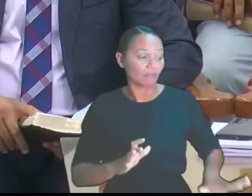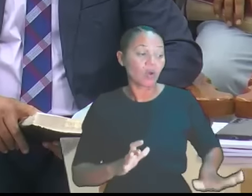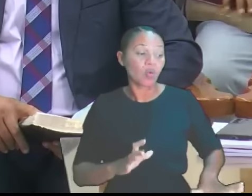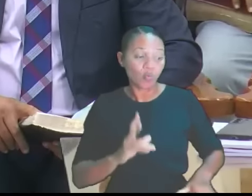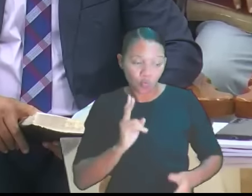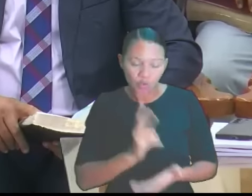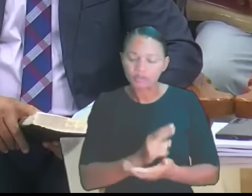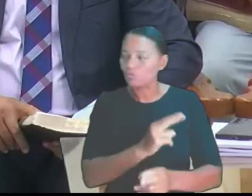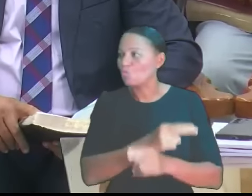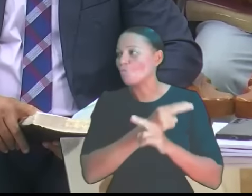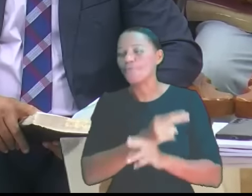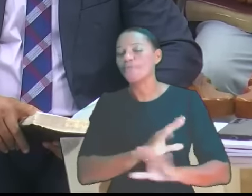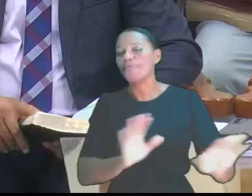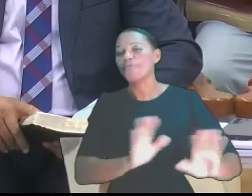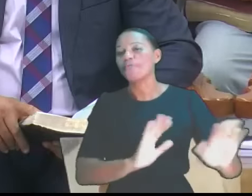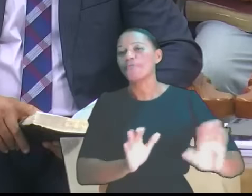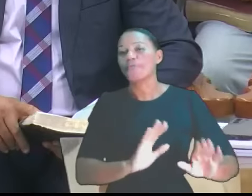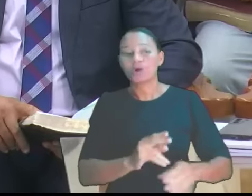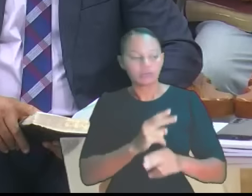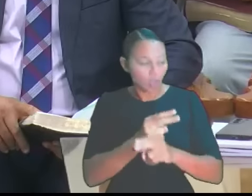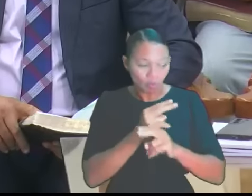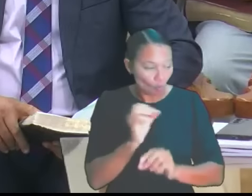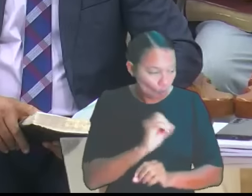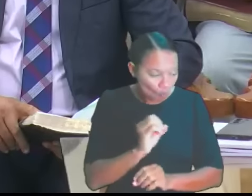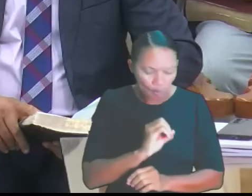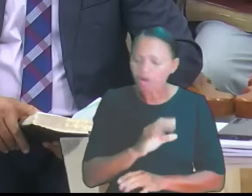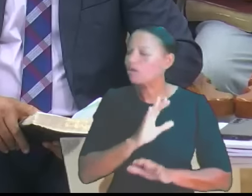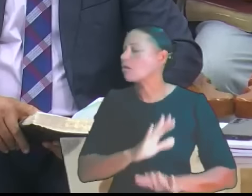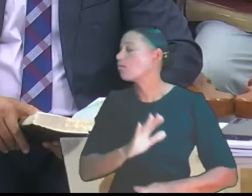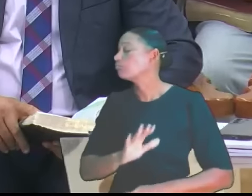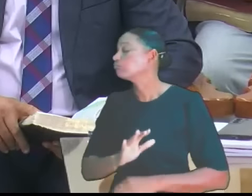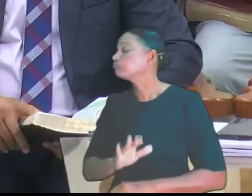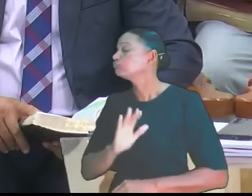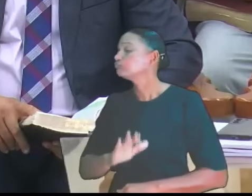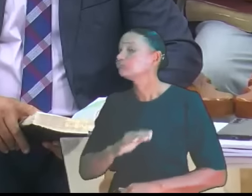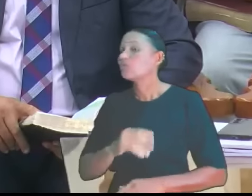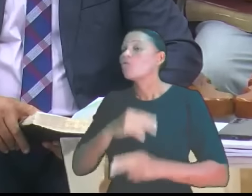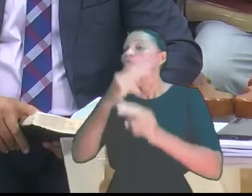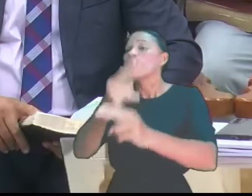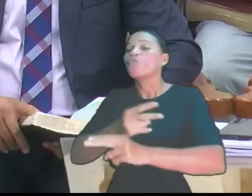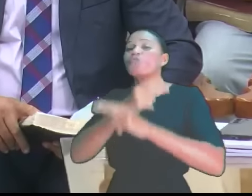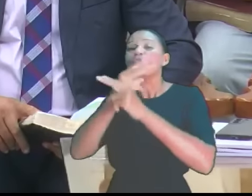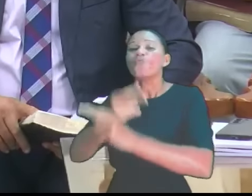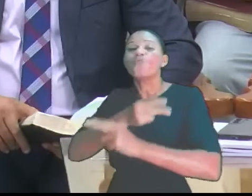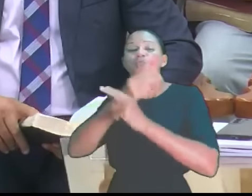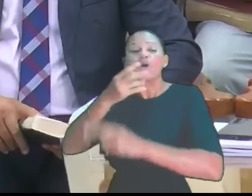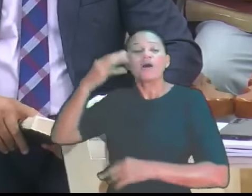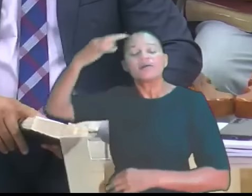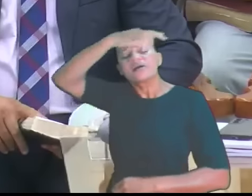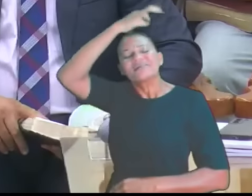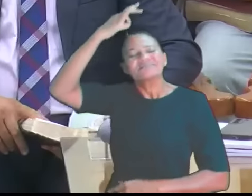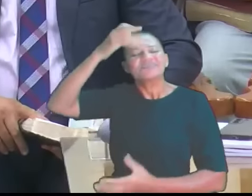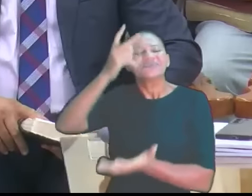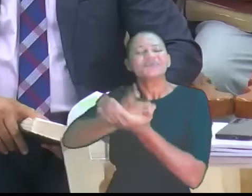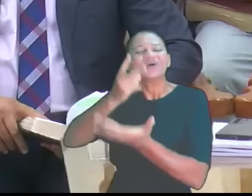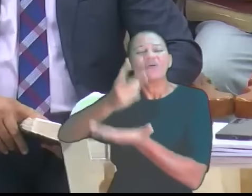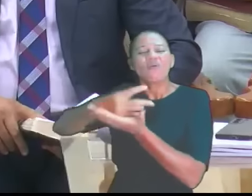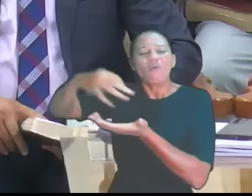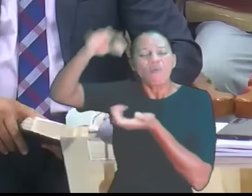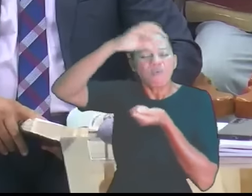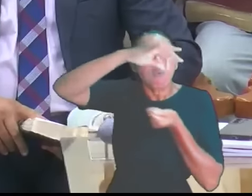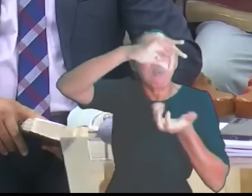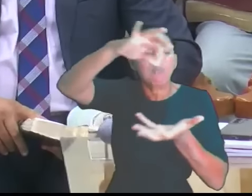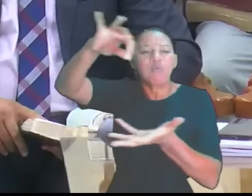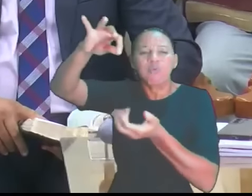Tem vento? Não, então quieta. Tem vento? Não, então quieta. Esse vento é o Espírito Santo que continua soprando. Não